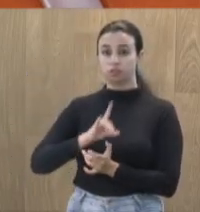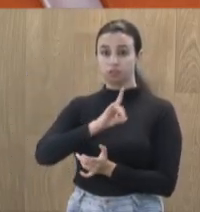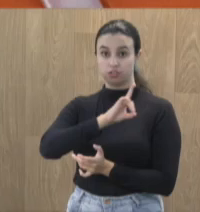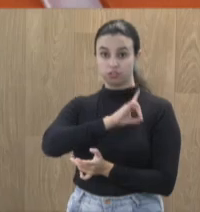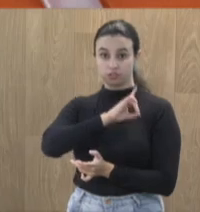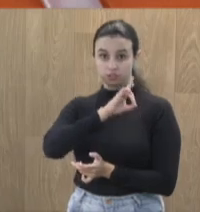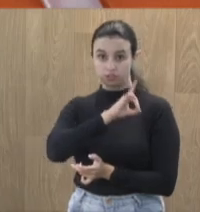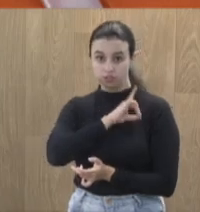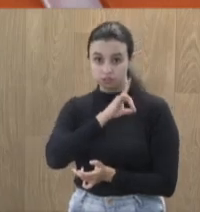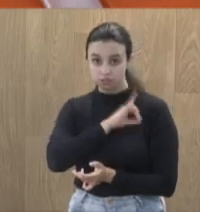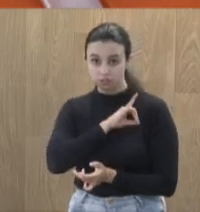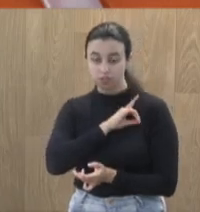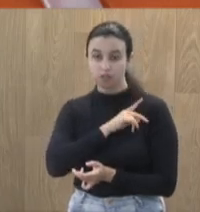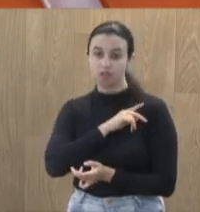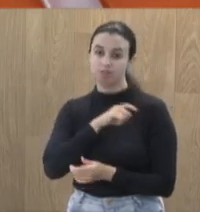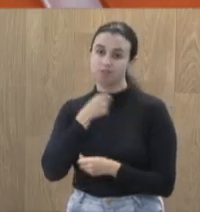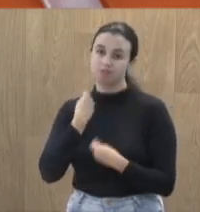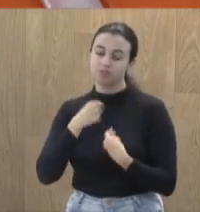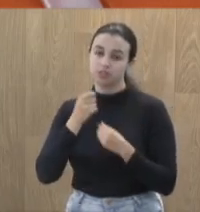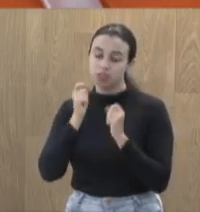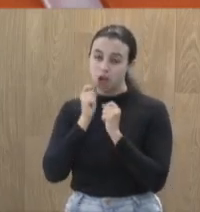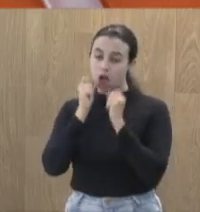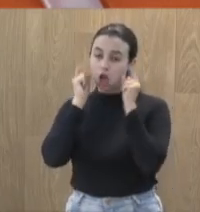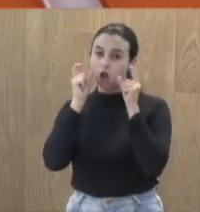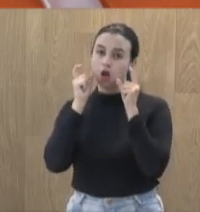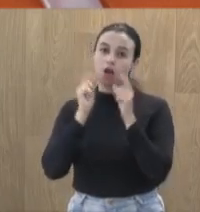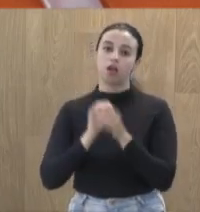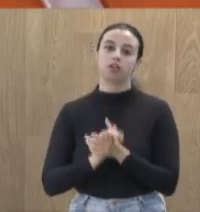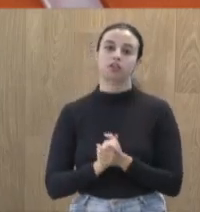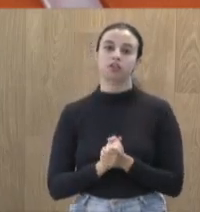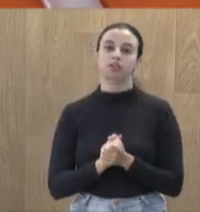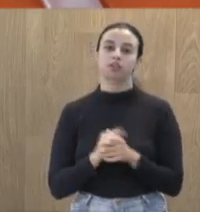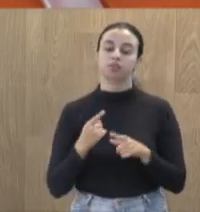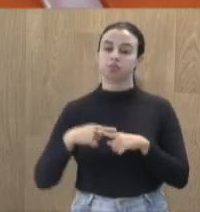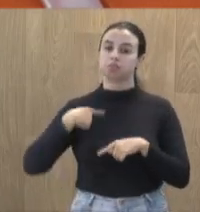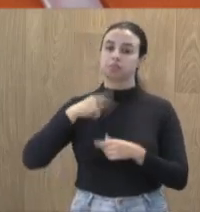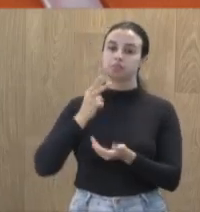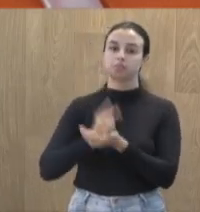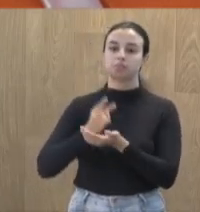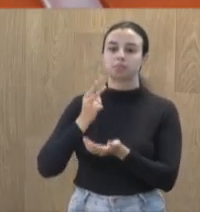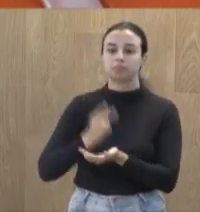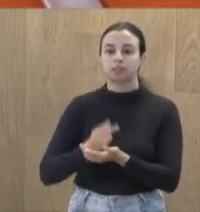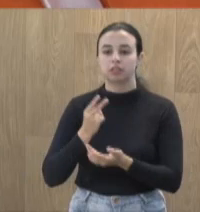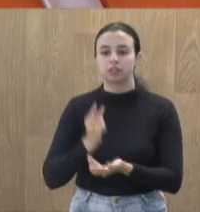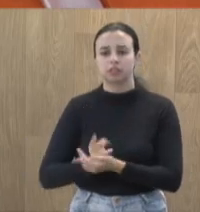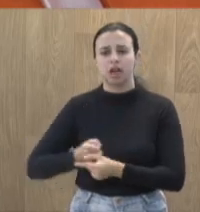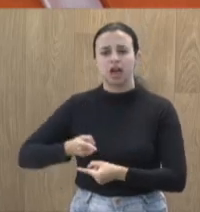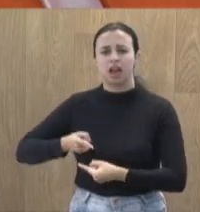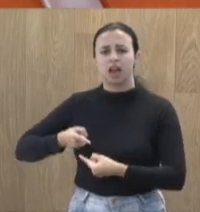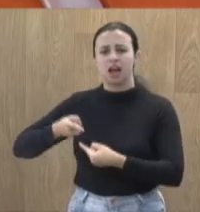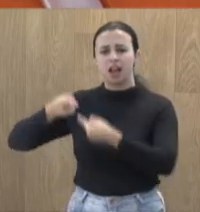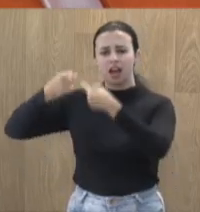Divinópolis, toma tenência. Eu sempre combati o bom combate aqui nessa